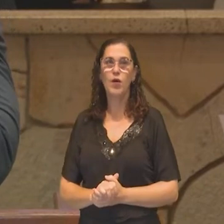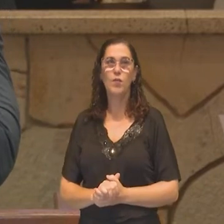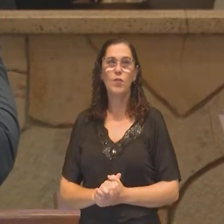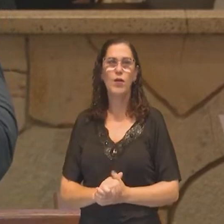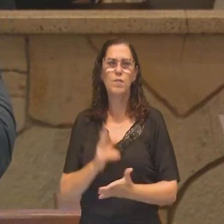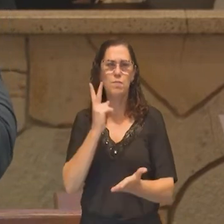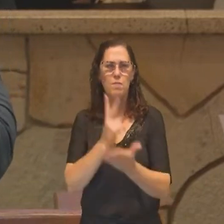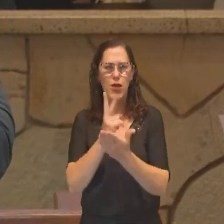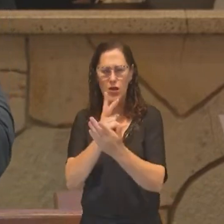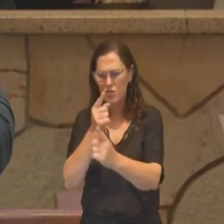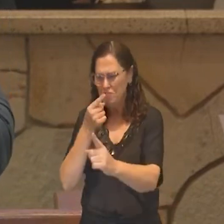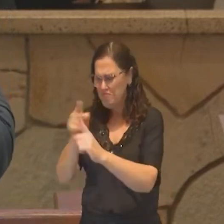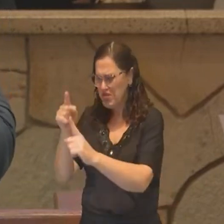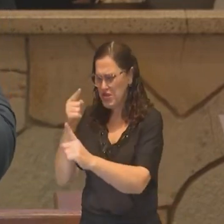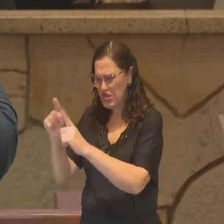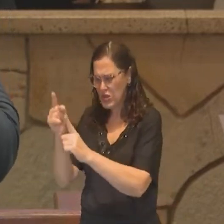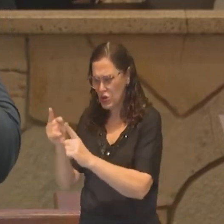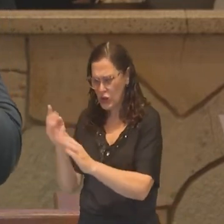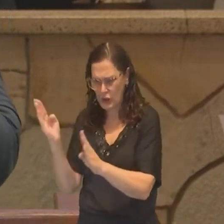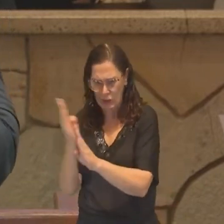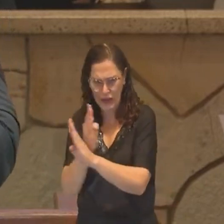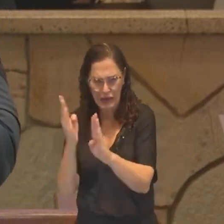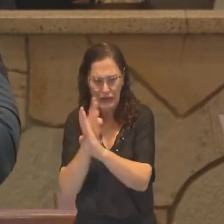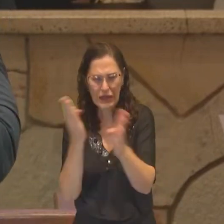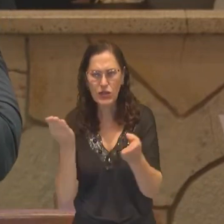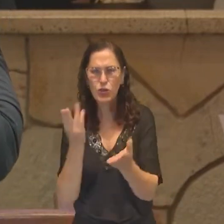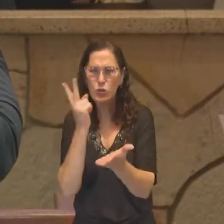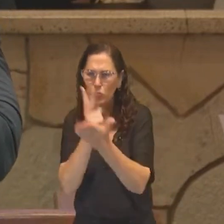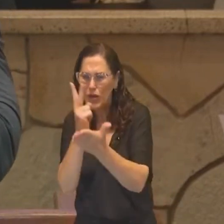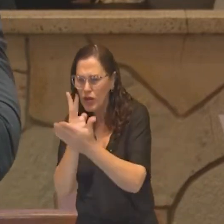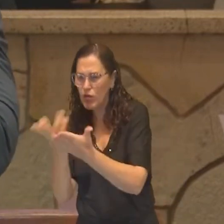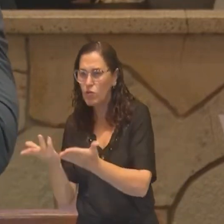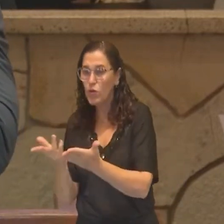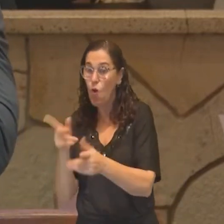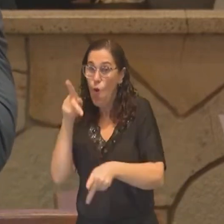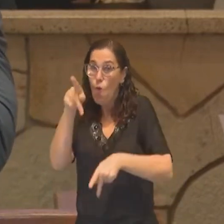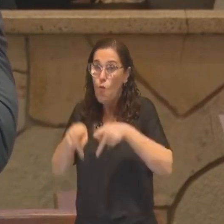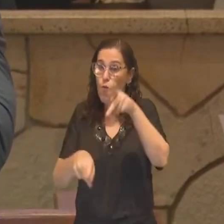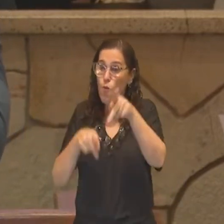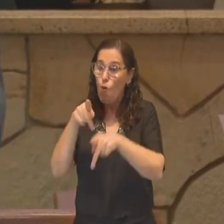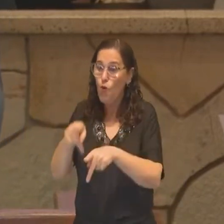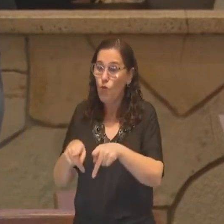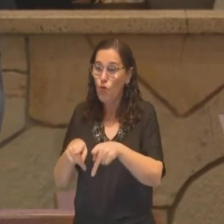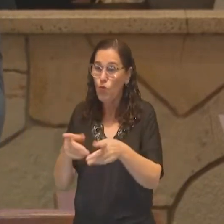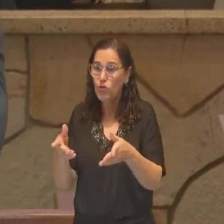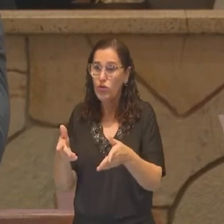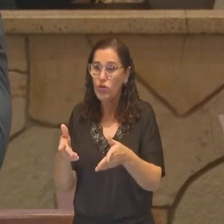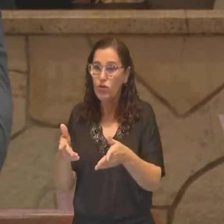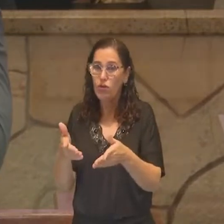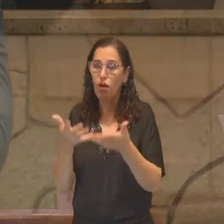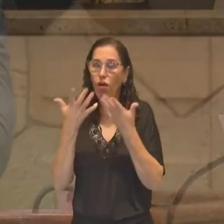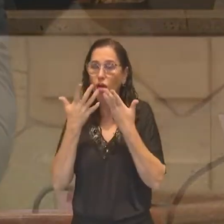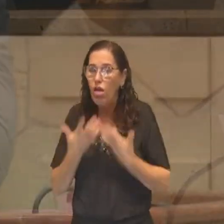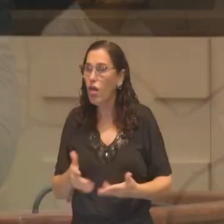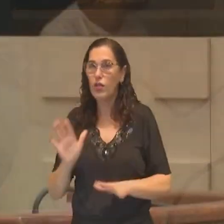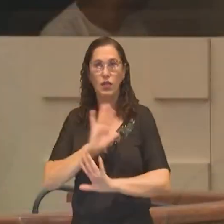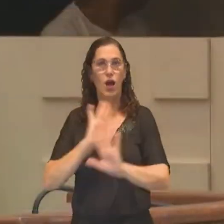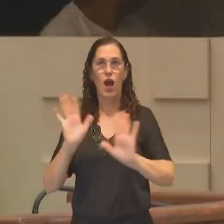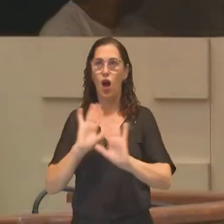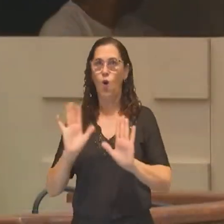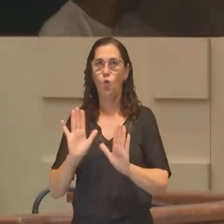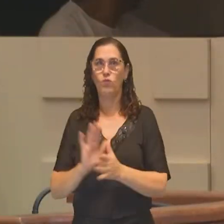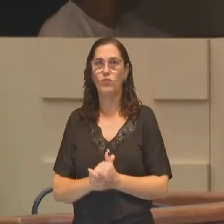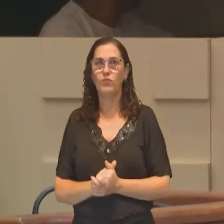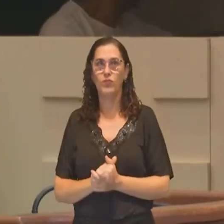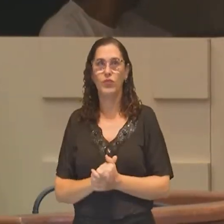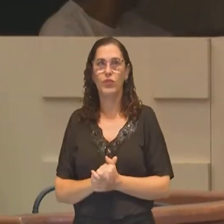aos desafios, em meio às perseguições, aquele povo não viesse a esmorecer,